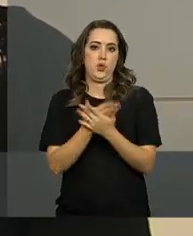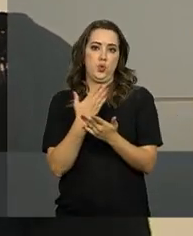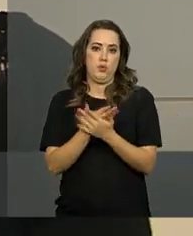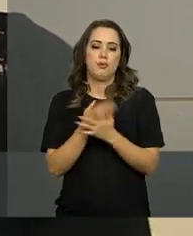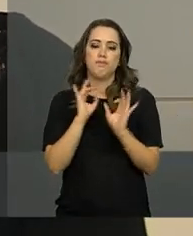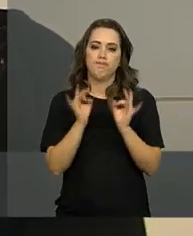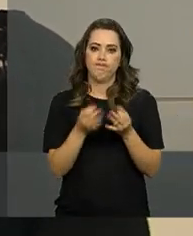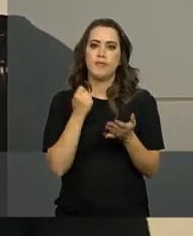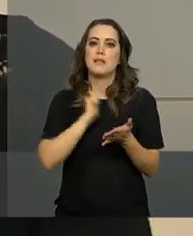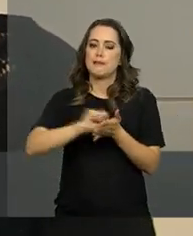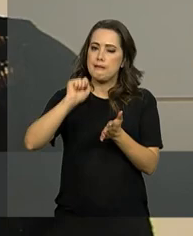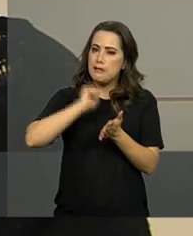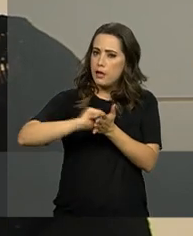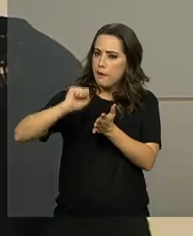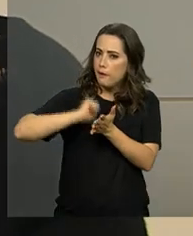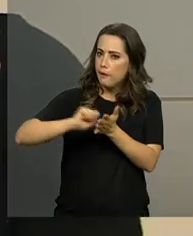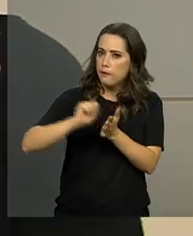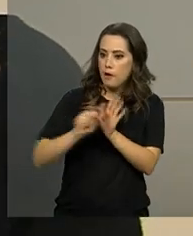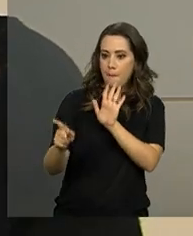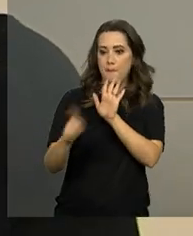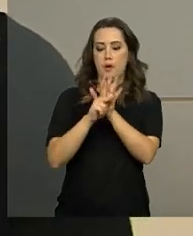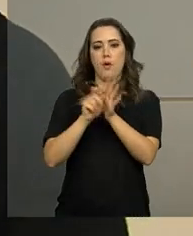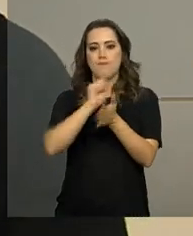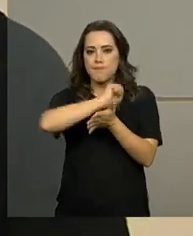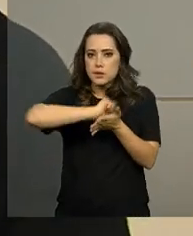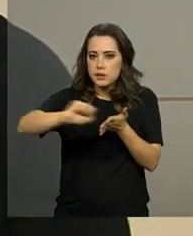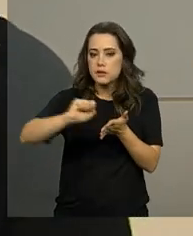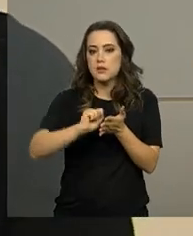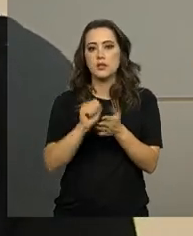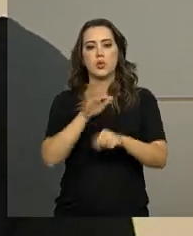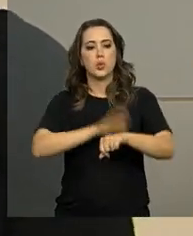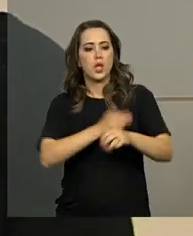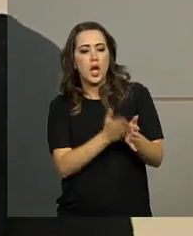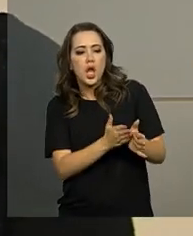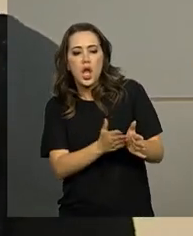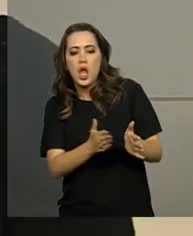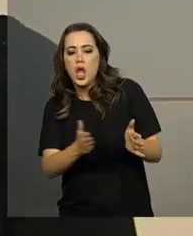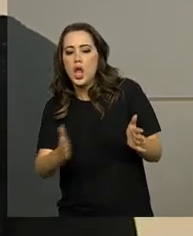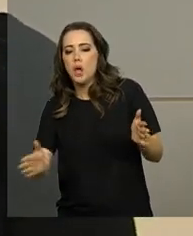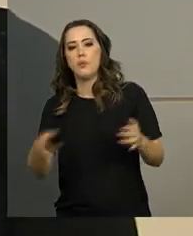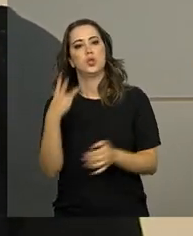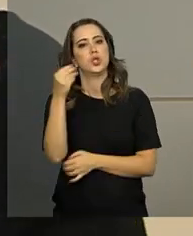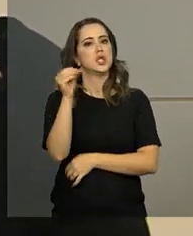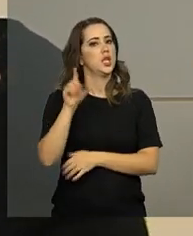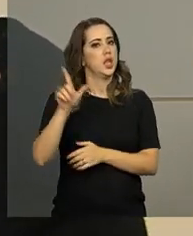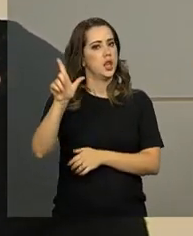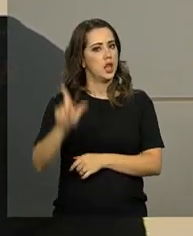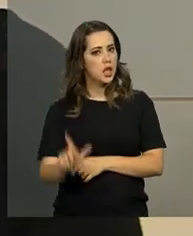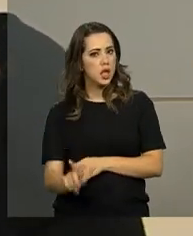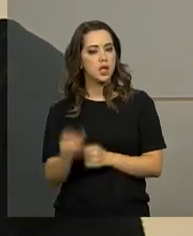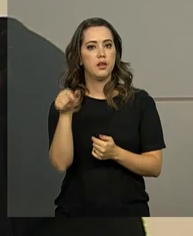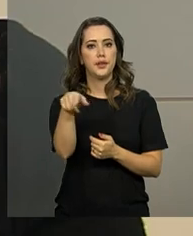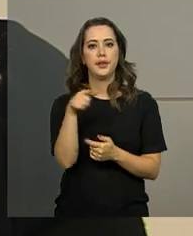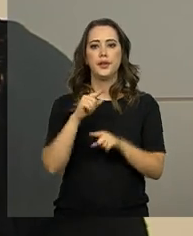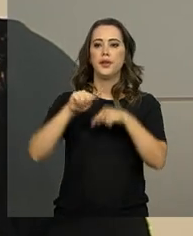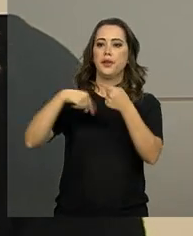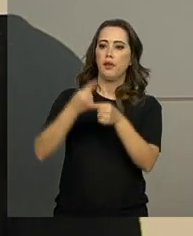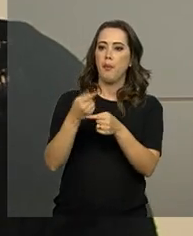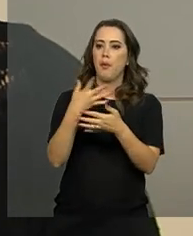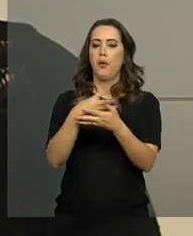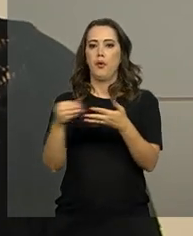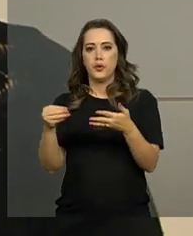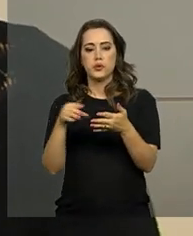escreva teste à sua escrita teste o tempo em que ele demora para escrever um texto de 30 linhas teste o rascunho teste passar a limpo